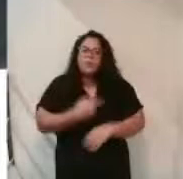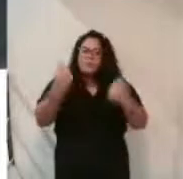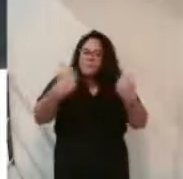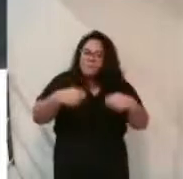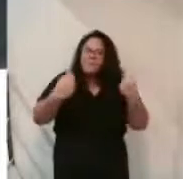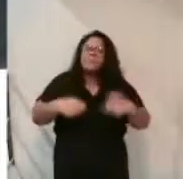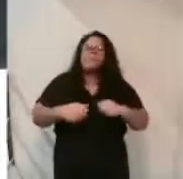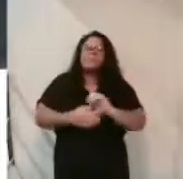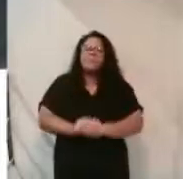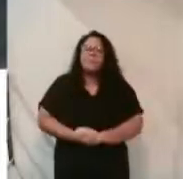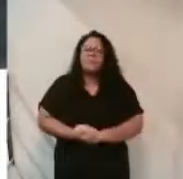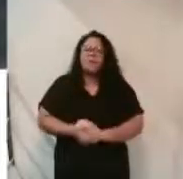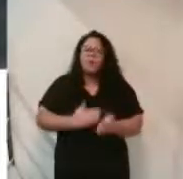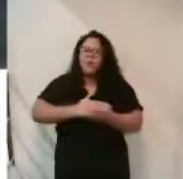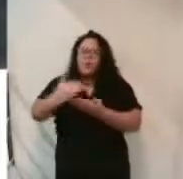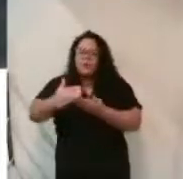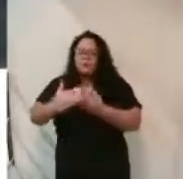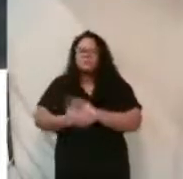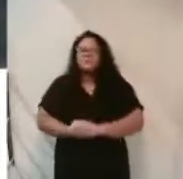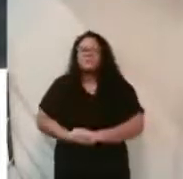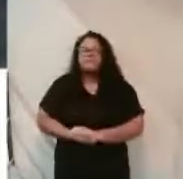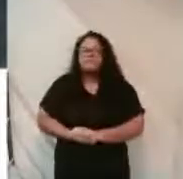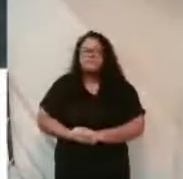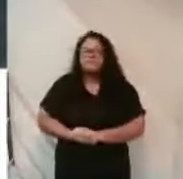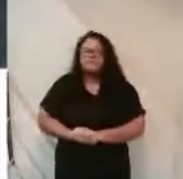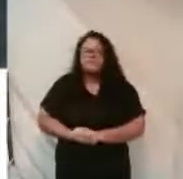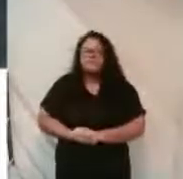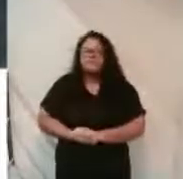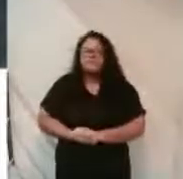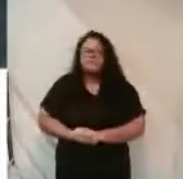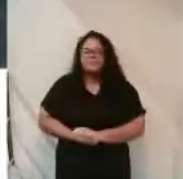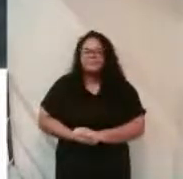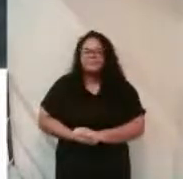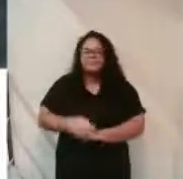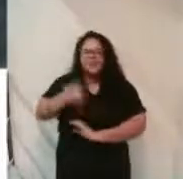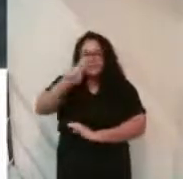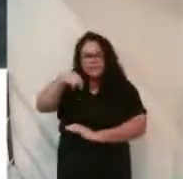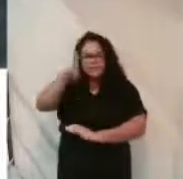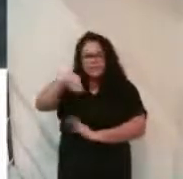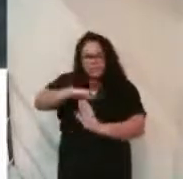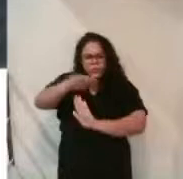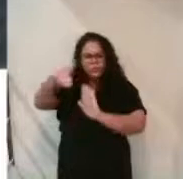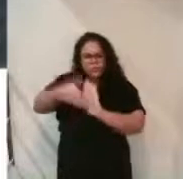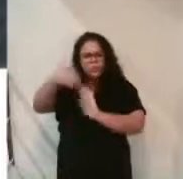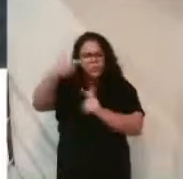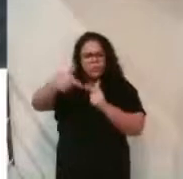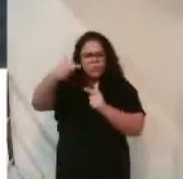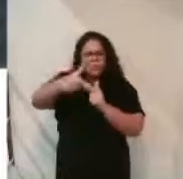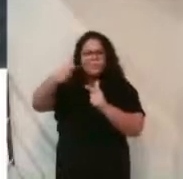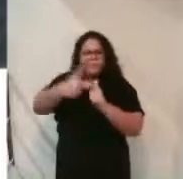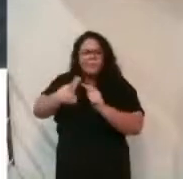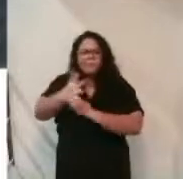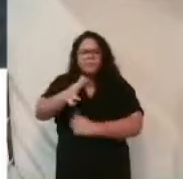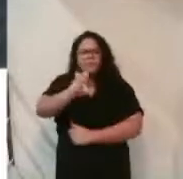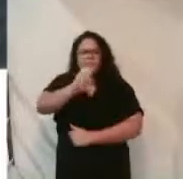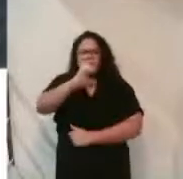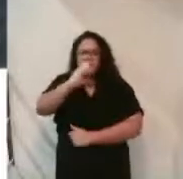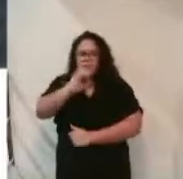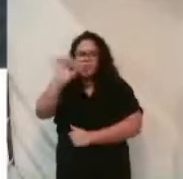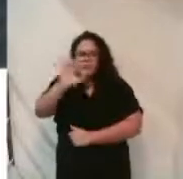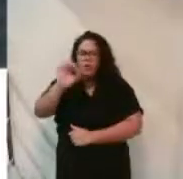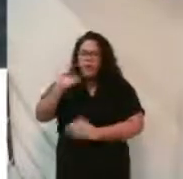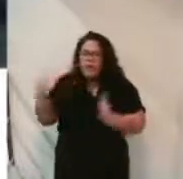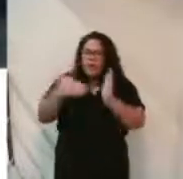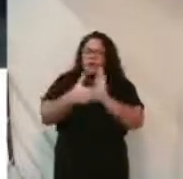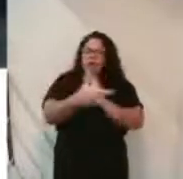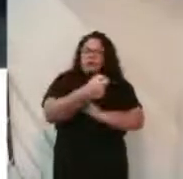8 anos. E neutralizar 100% até 2050. Esses são os compromissos.